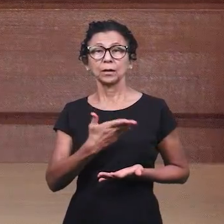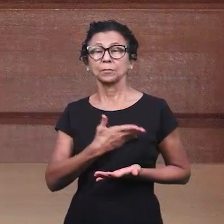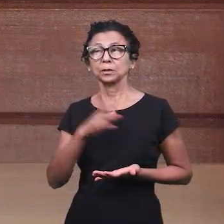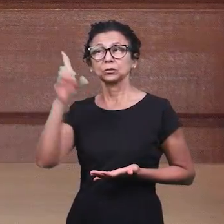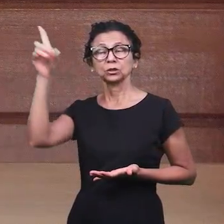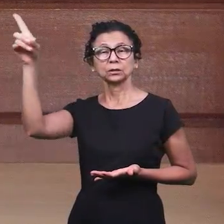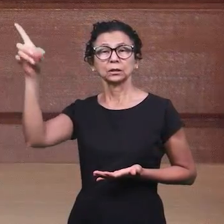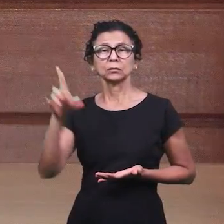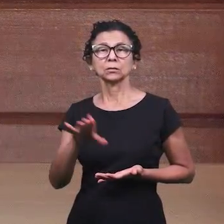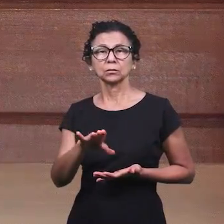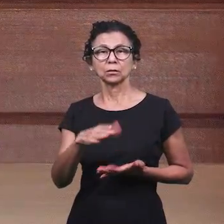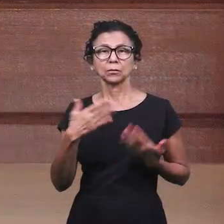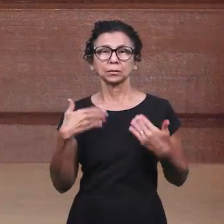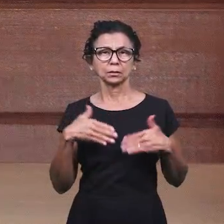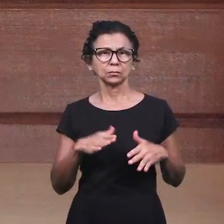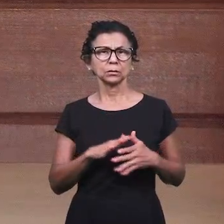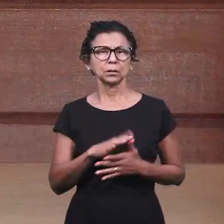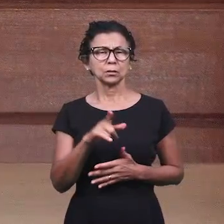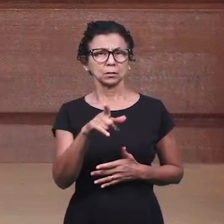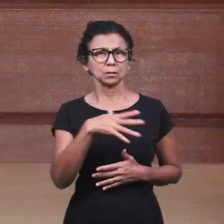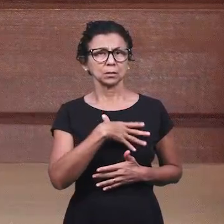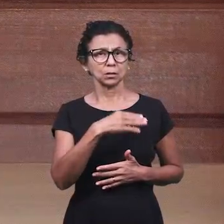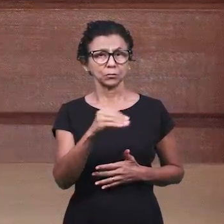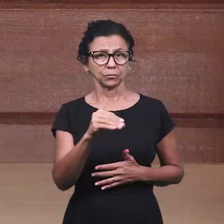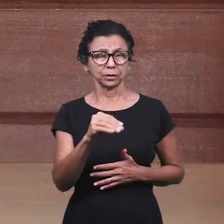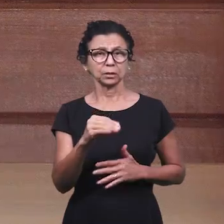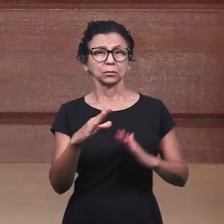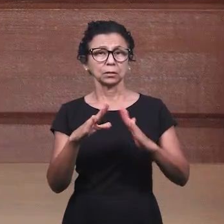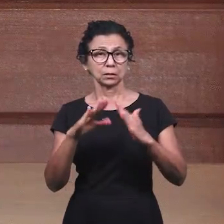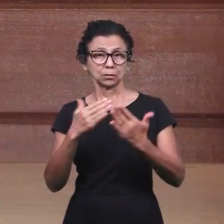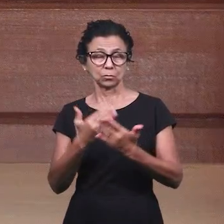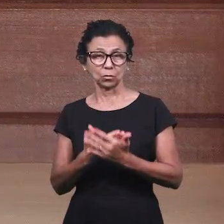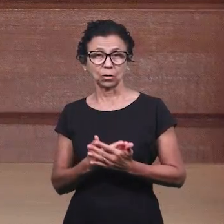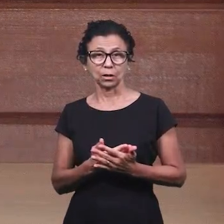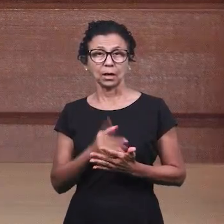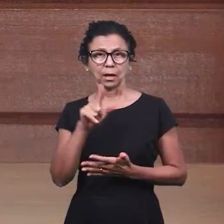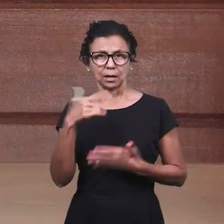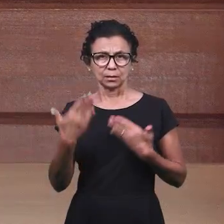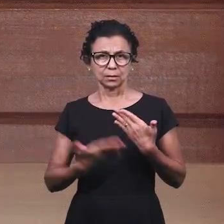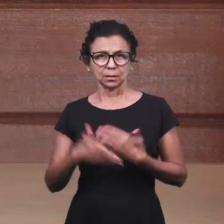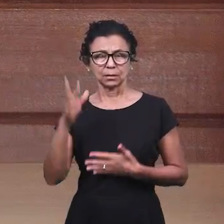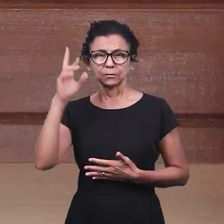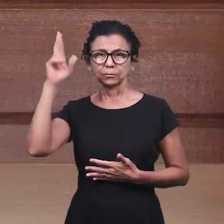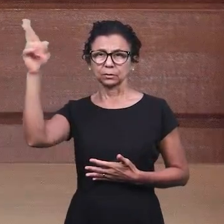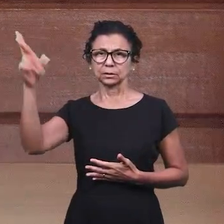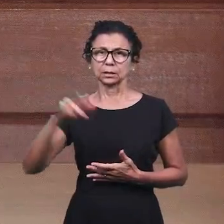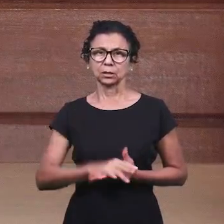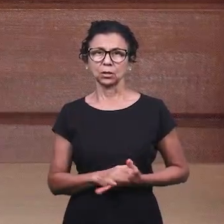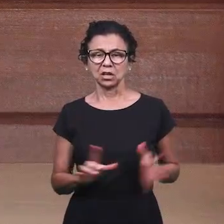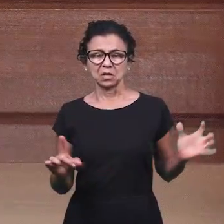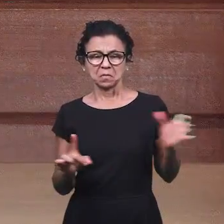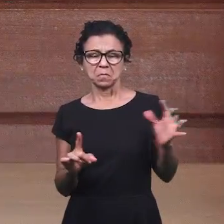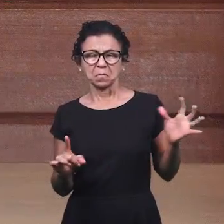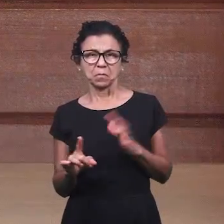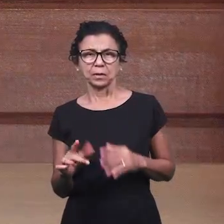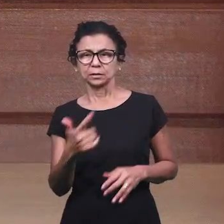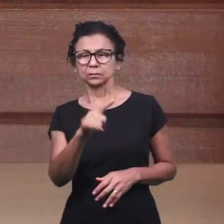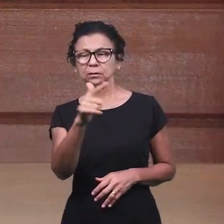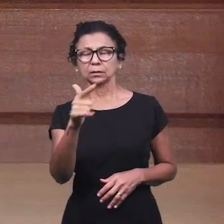natural, irreconciliáveis, caluniadores, incontinentes, cruéis, sem amor para com os bons. É uma lista